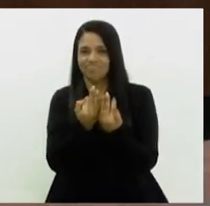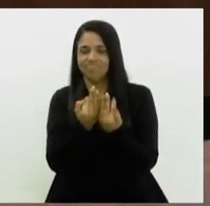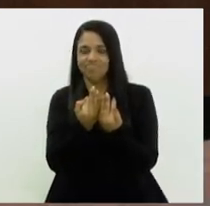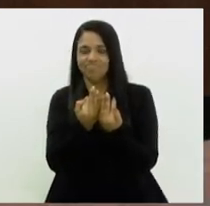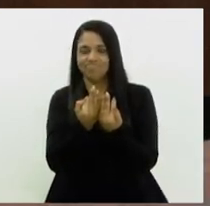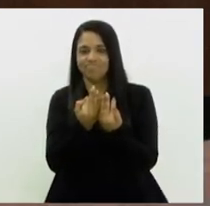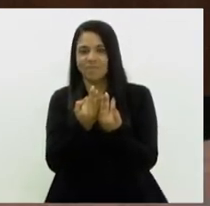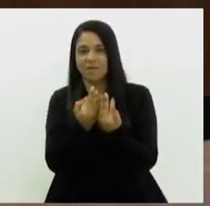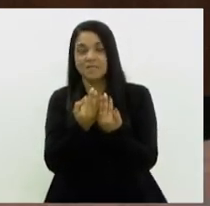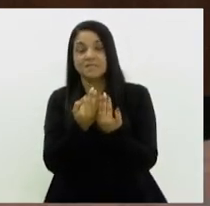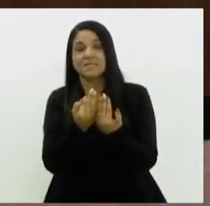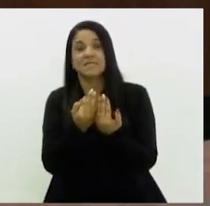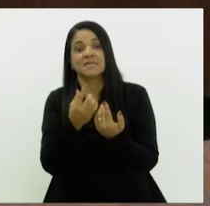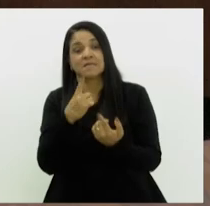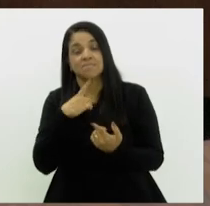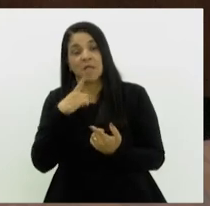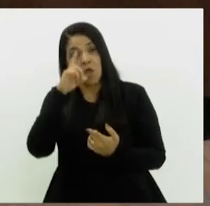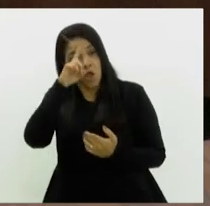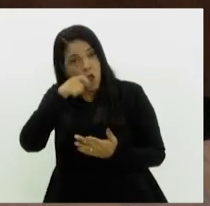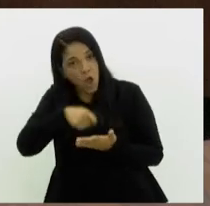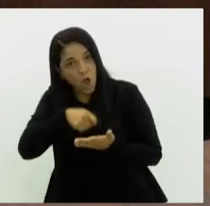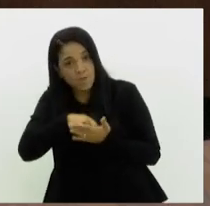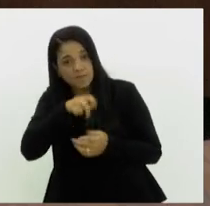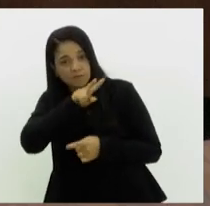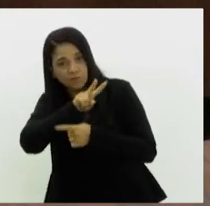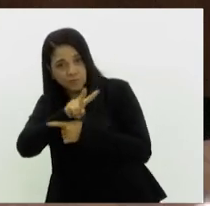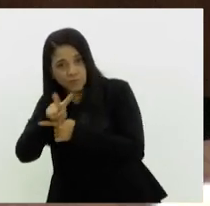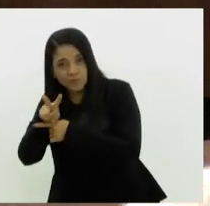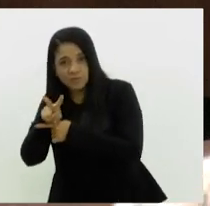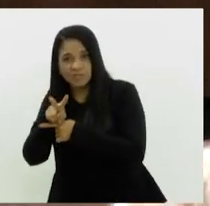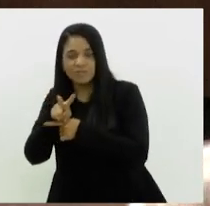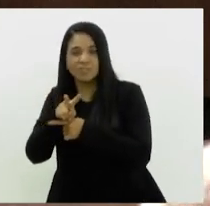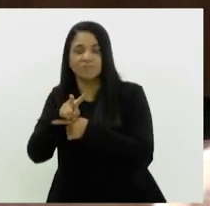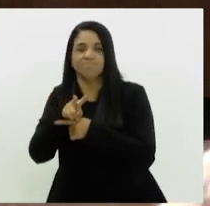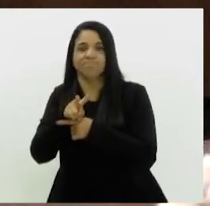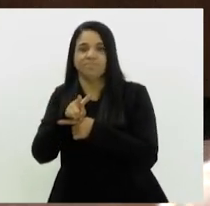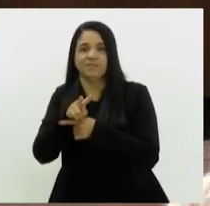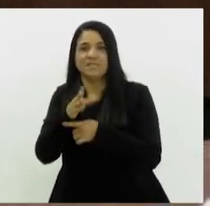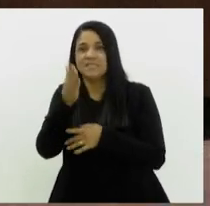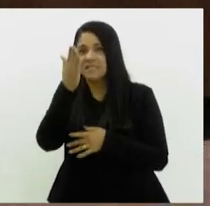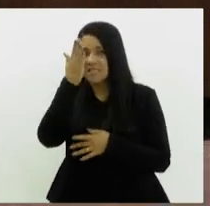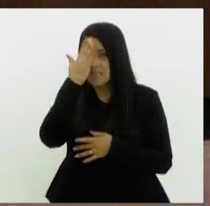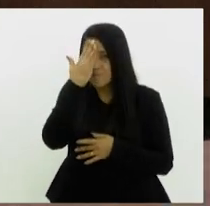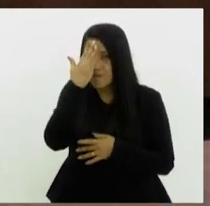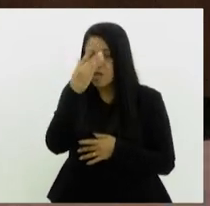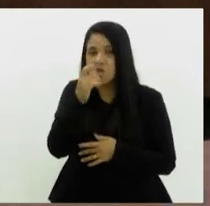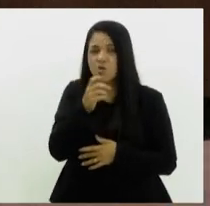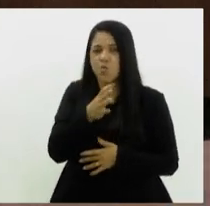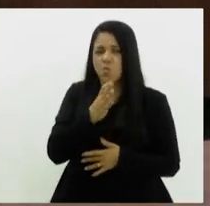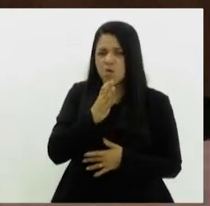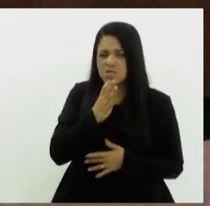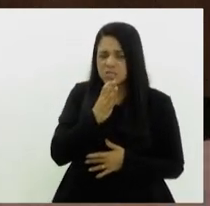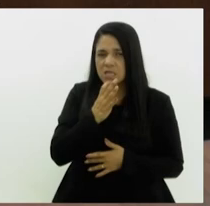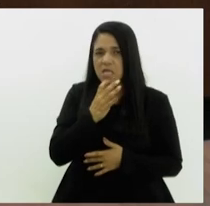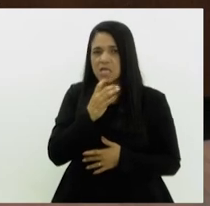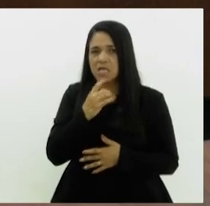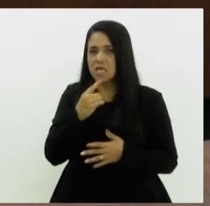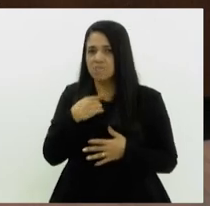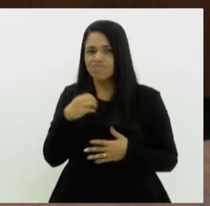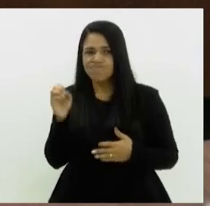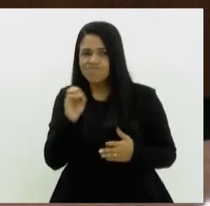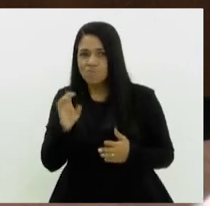proteger. Ver, saber, tomar conhecimento e não denunciar é consentir.